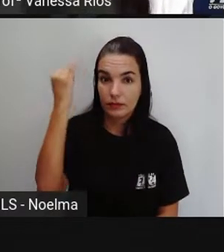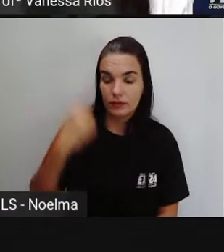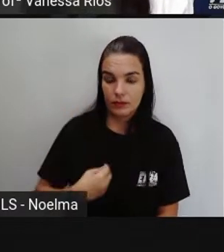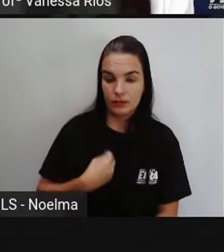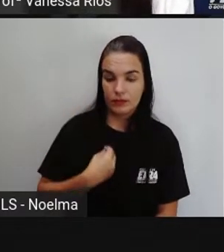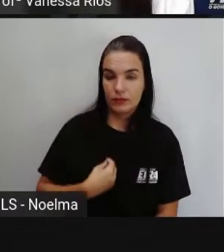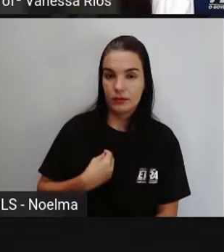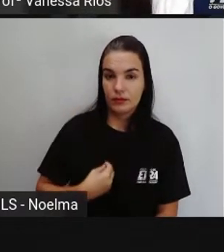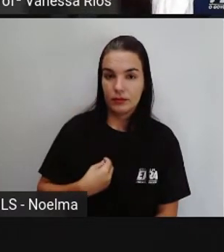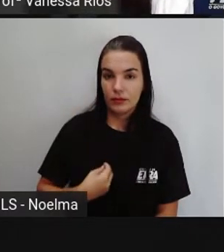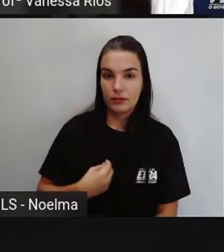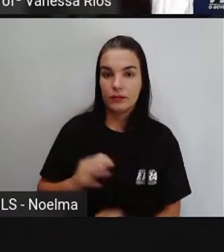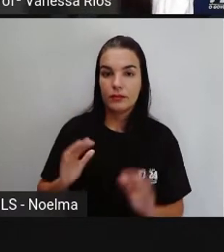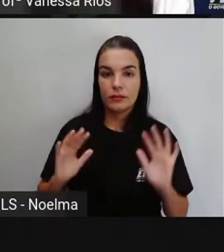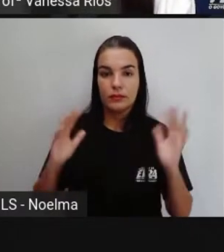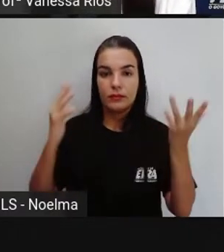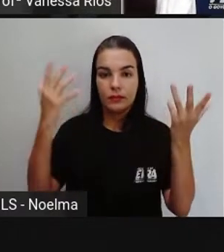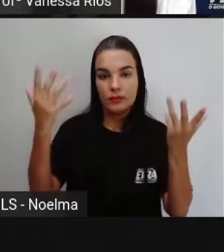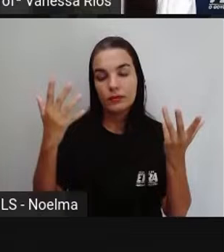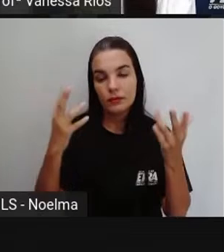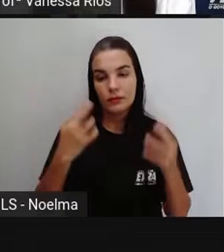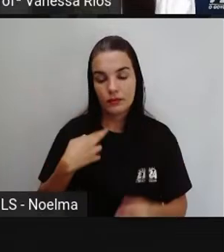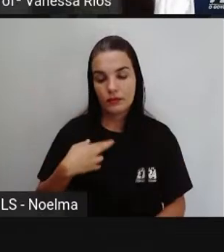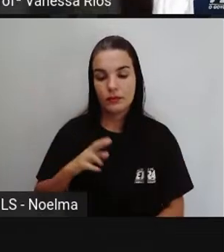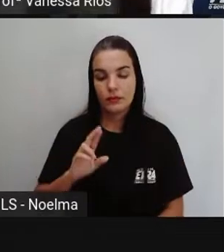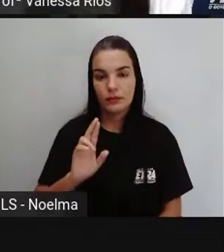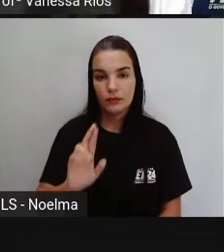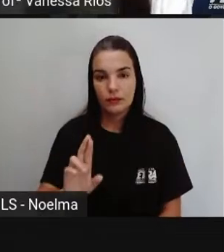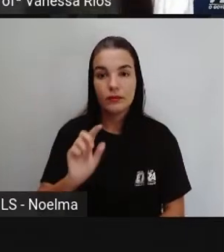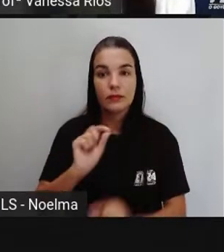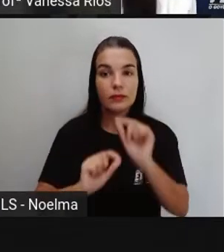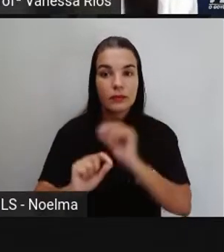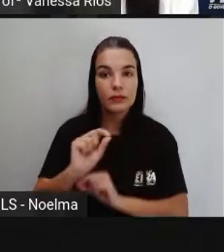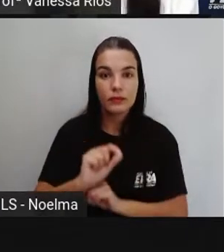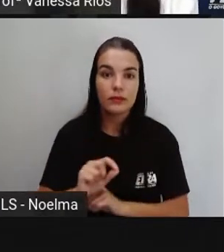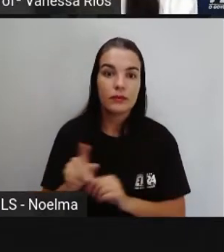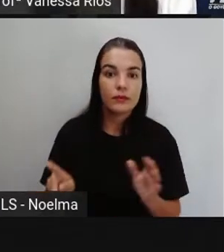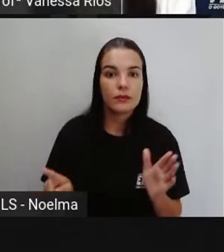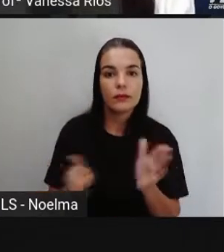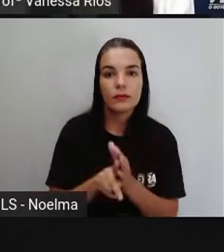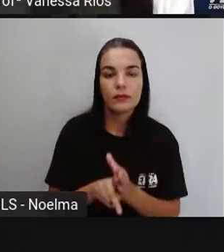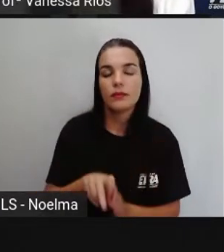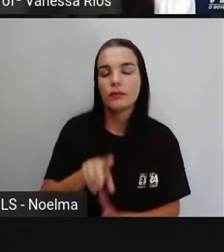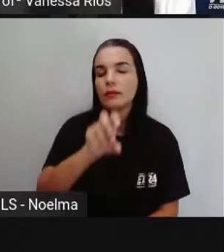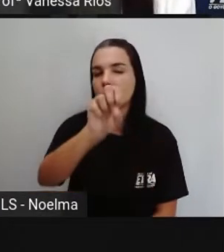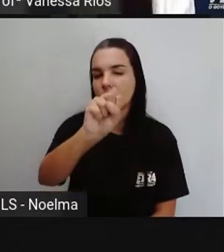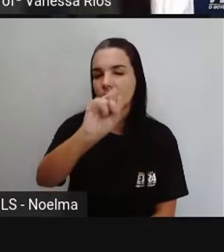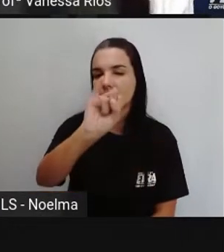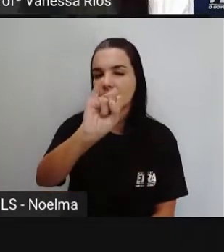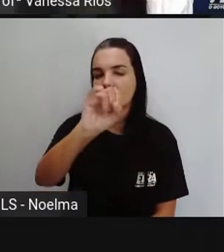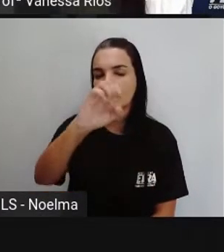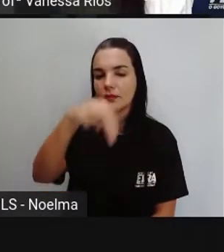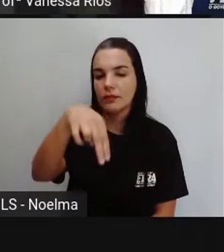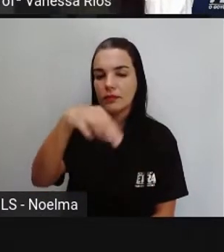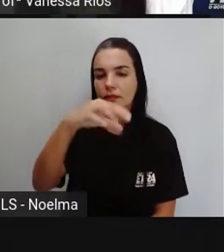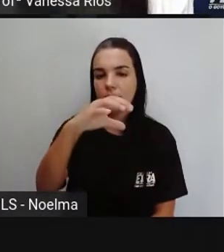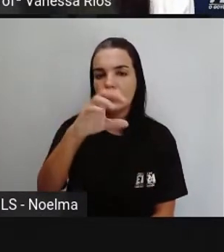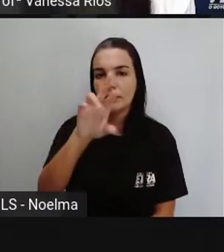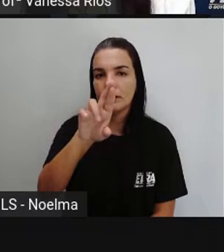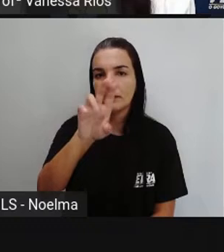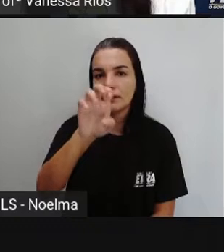presente nas festas religiosas, que é a questão do sincretismo, que é a mistura, né? A junção